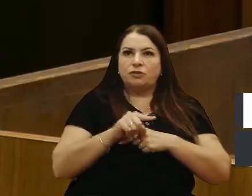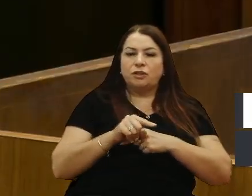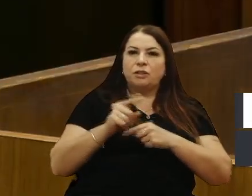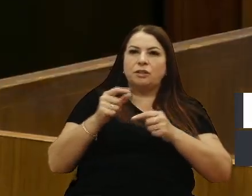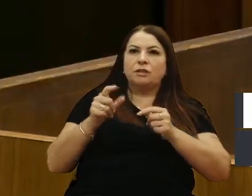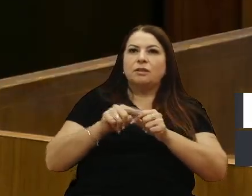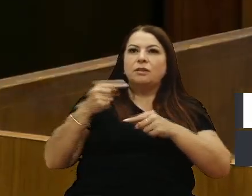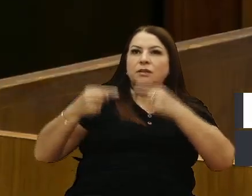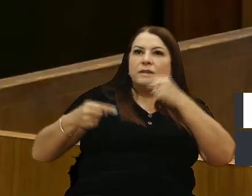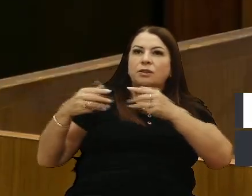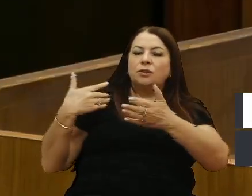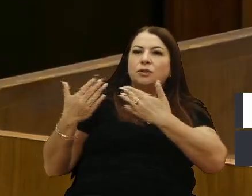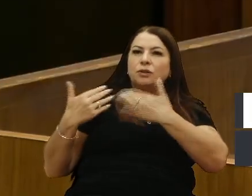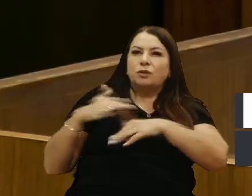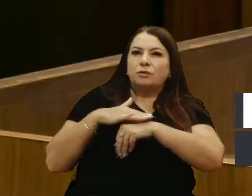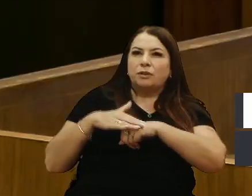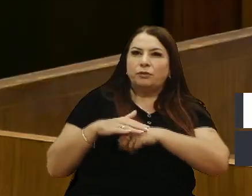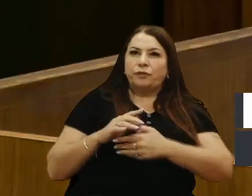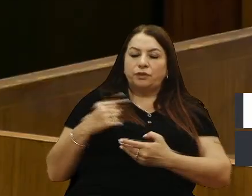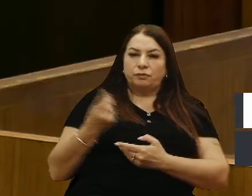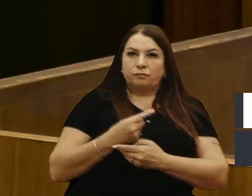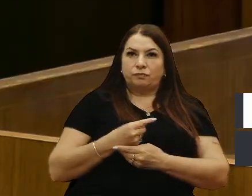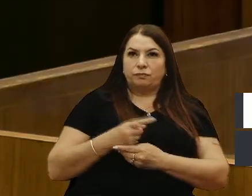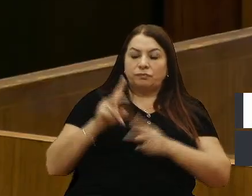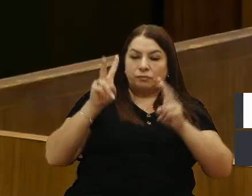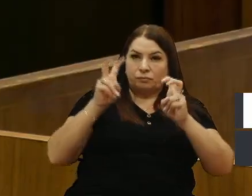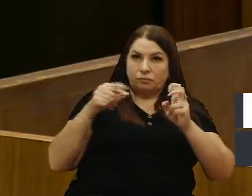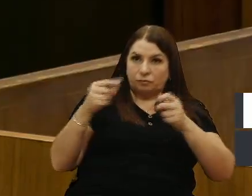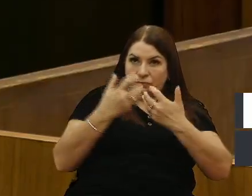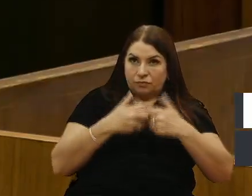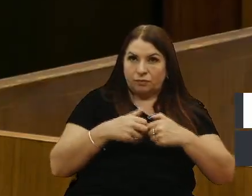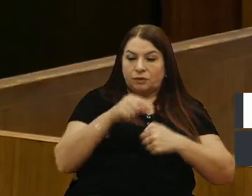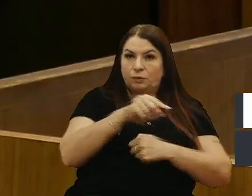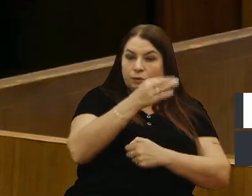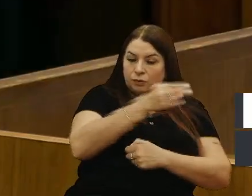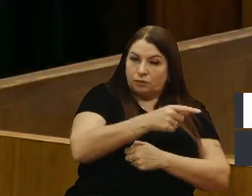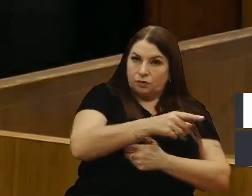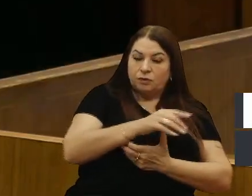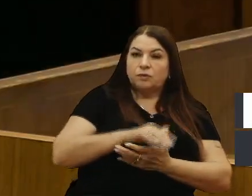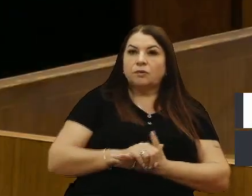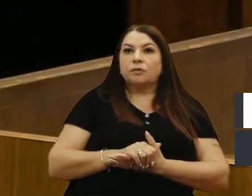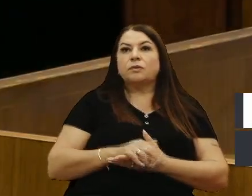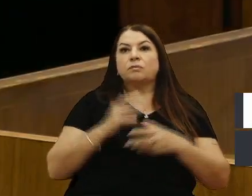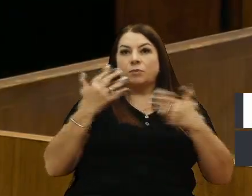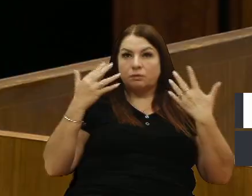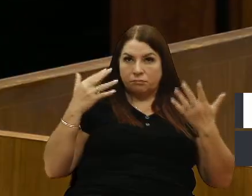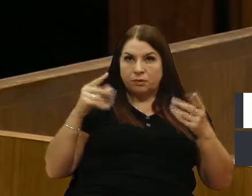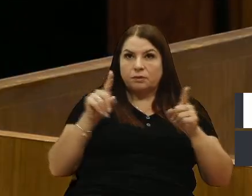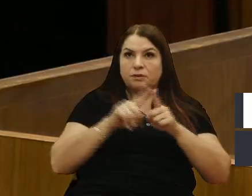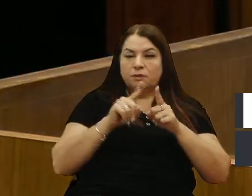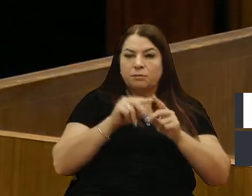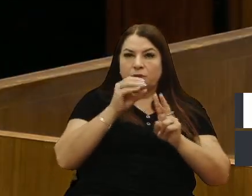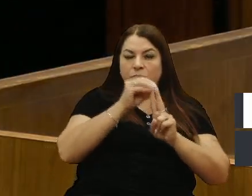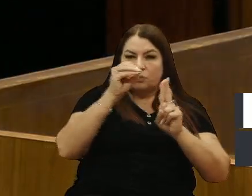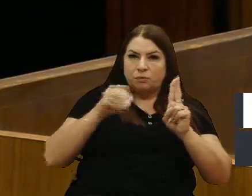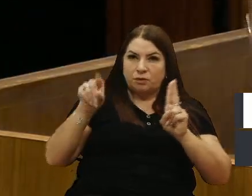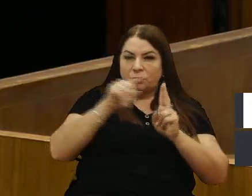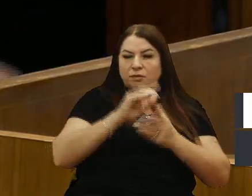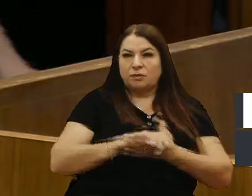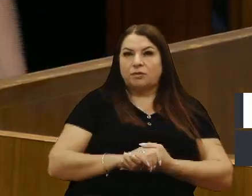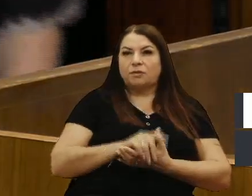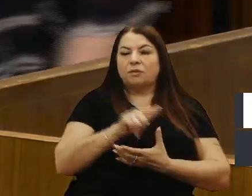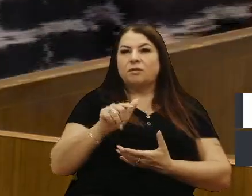refletindo, debatendo, conversando, trocando ideias do que funciona aqui, o que dá certo lá. Então, parabéns também à Unitea, a querida